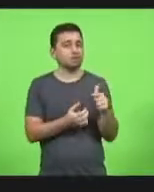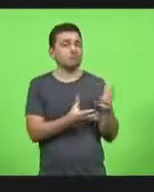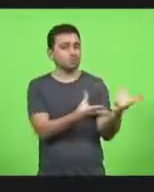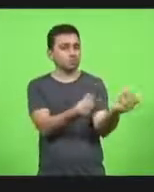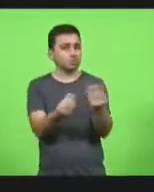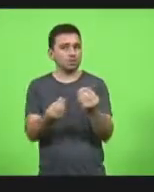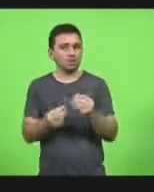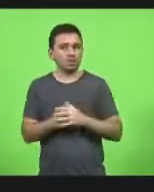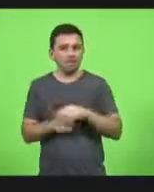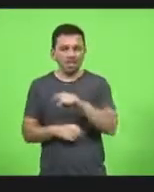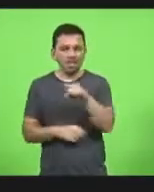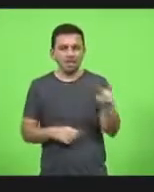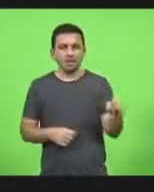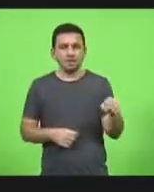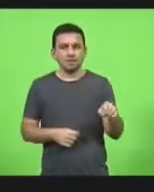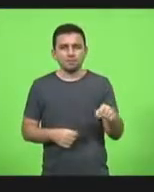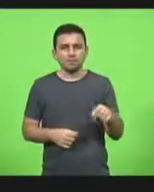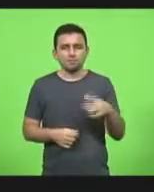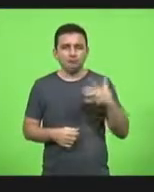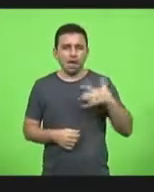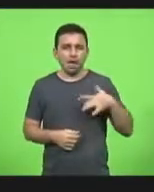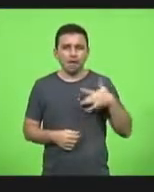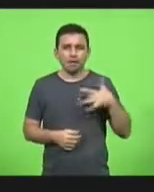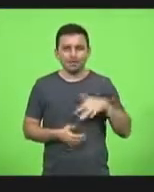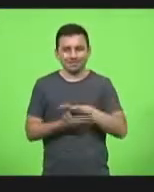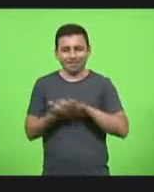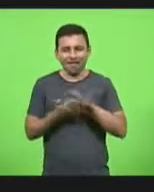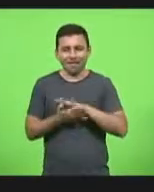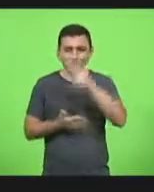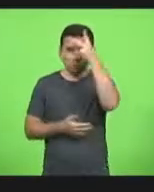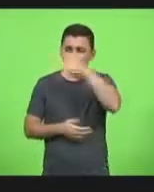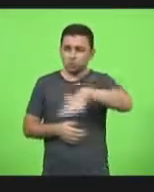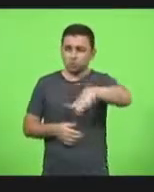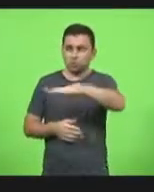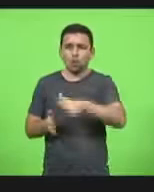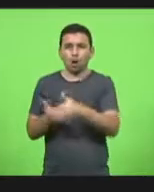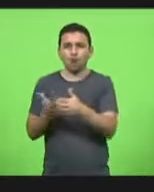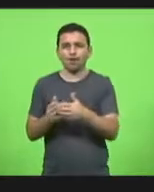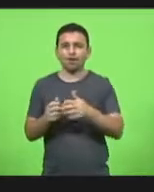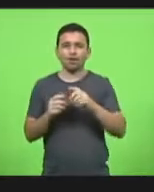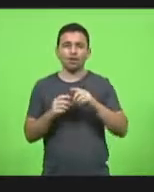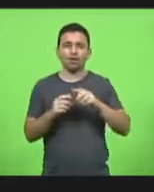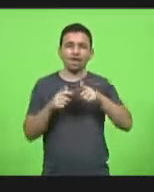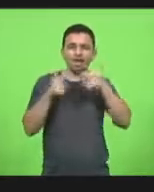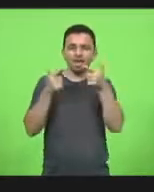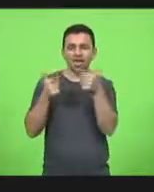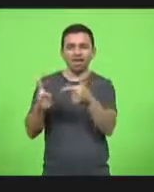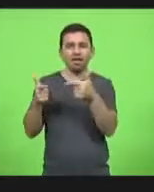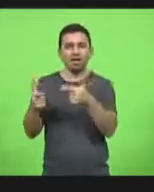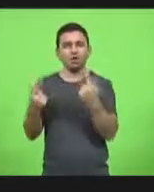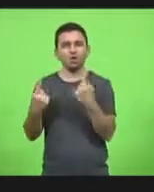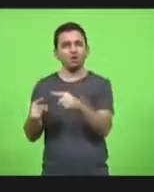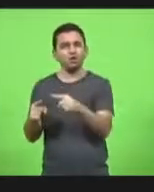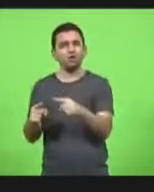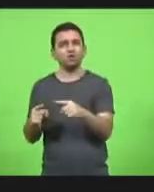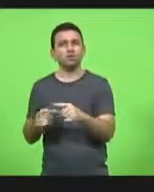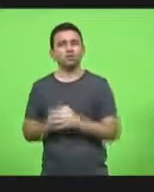menor misericórdia por quem é pobre, né? Desdenha, sorri, né? Mas como eu disse,